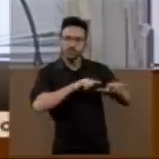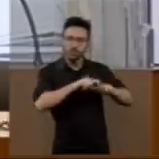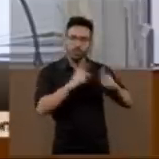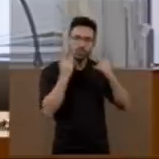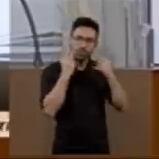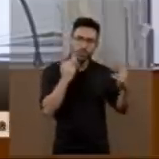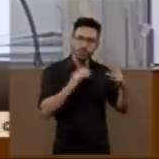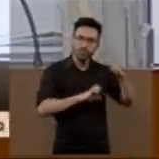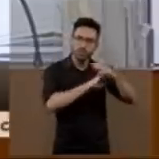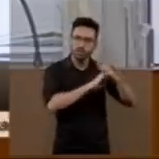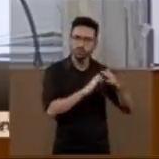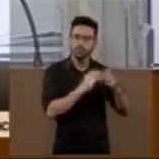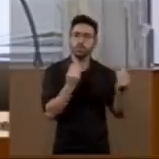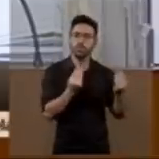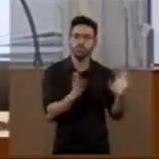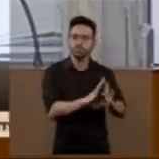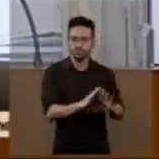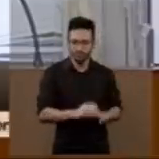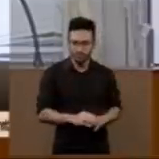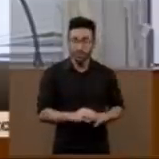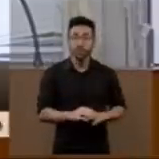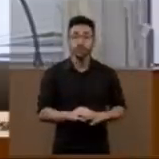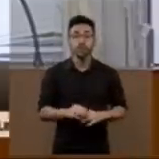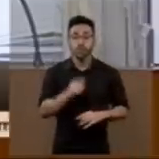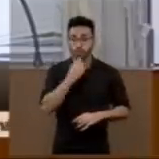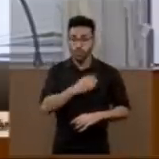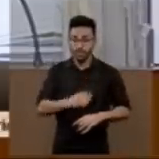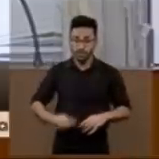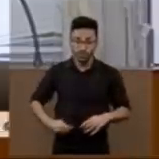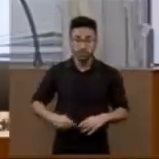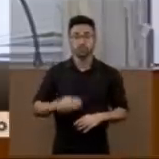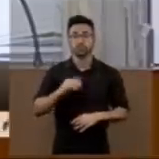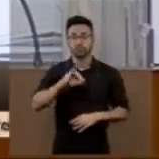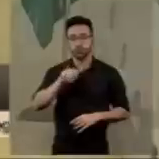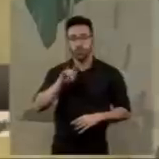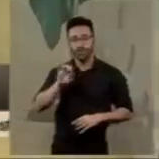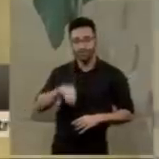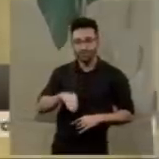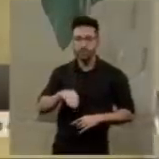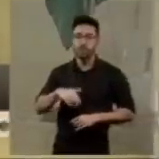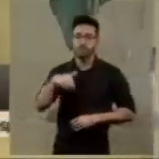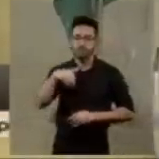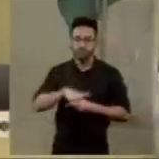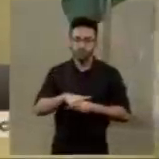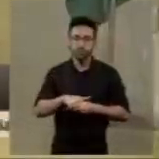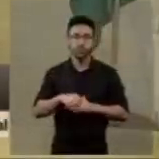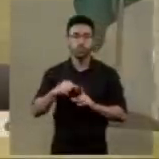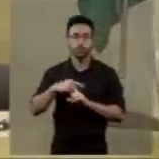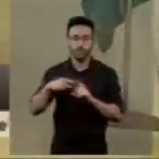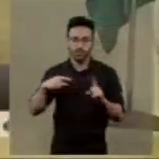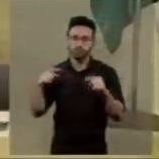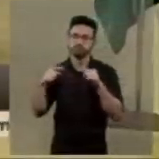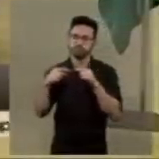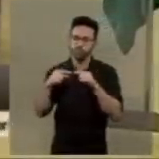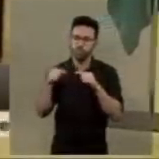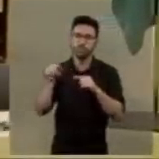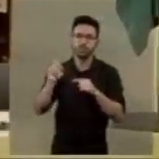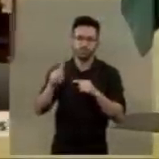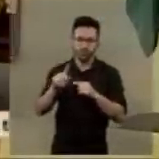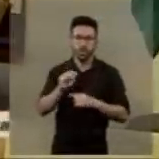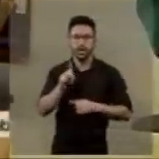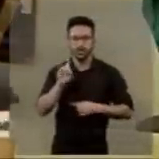aspas. Ministro Joaquim Barbosa, relator, votou no sentido de julgar parcialmente procedente a apresentação